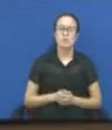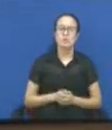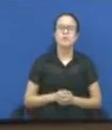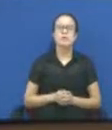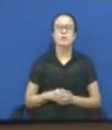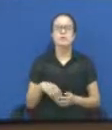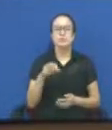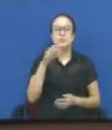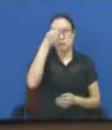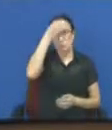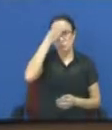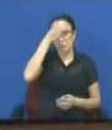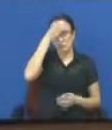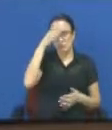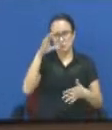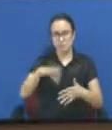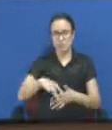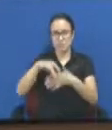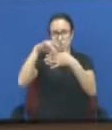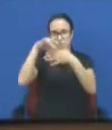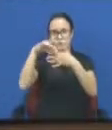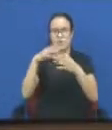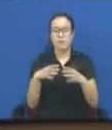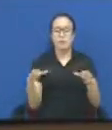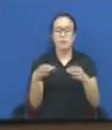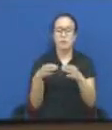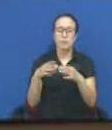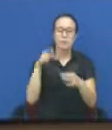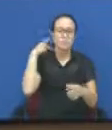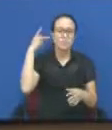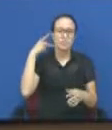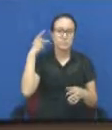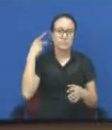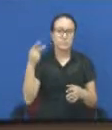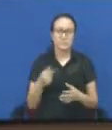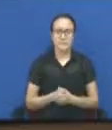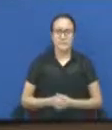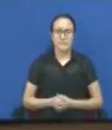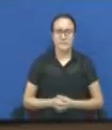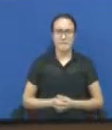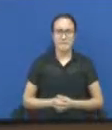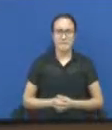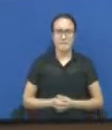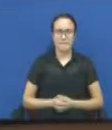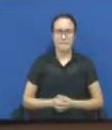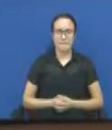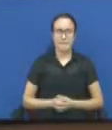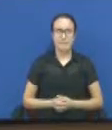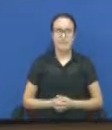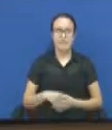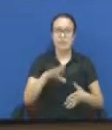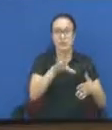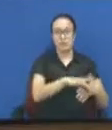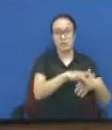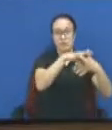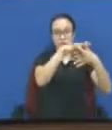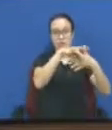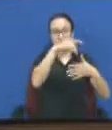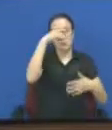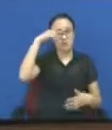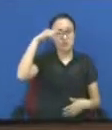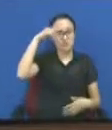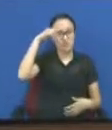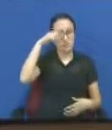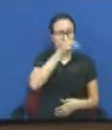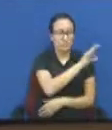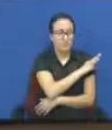também Jorge de Freitas, líder do bloco SDD, PROS, PRB e PMDB. E o líder do prefeito,